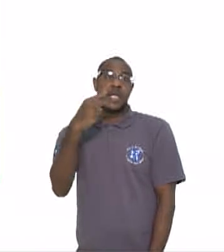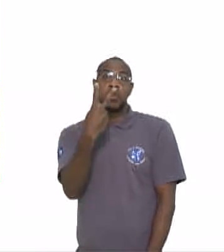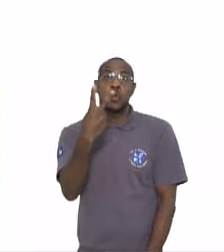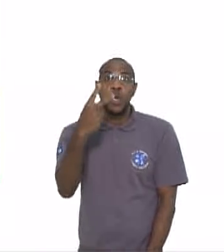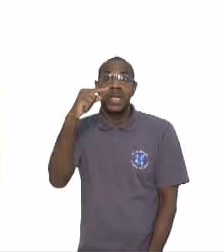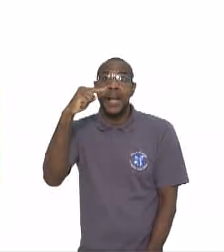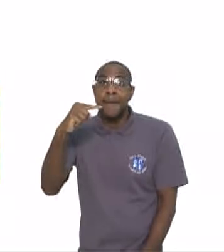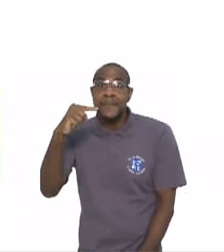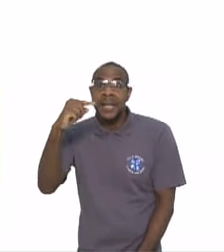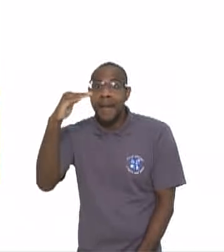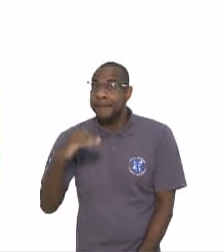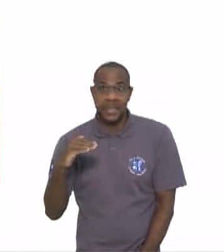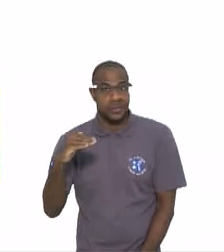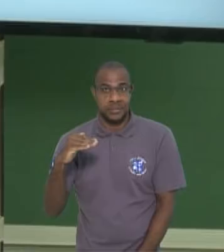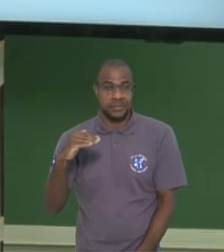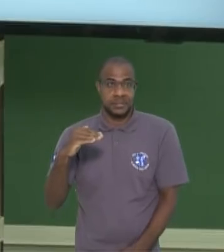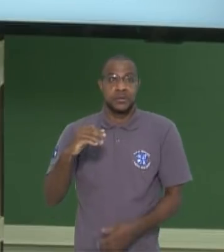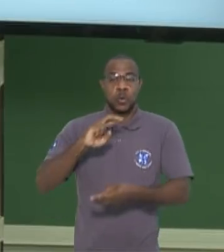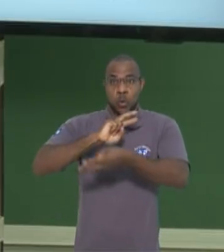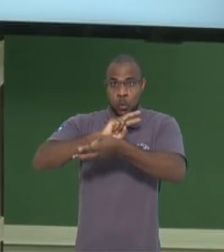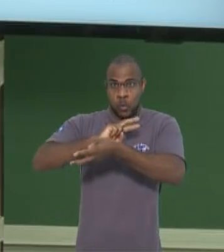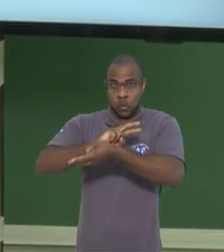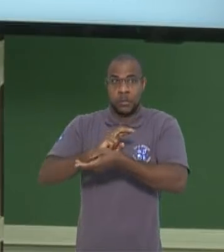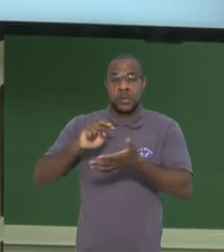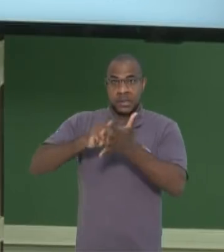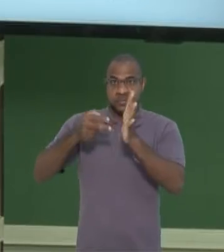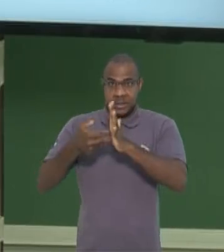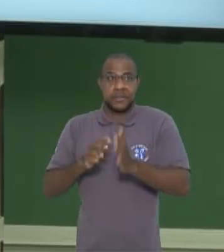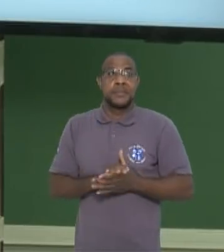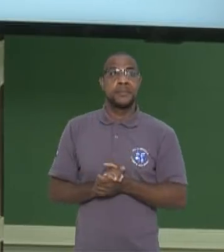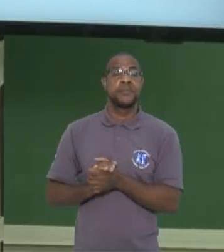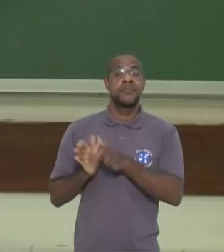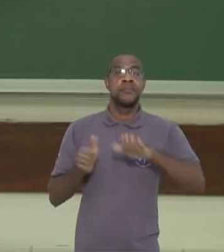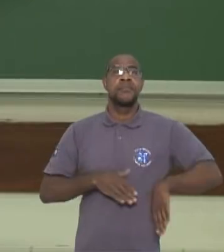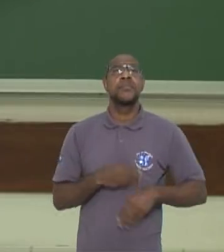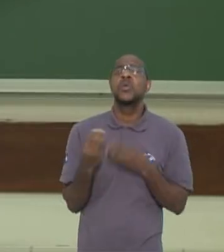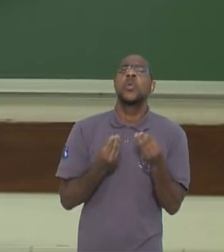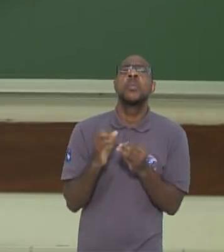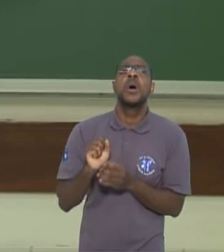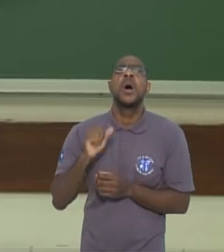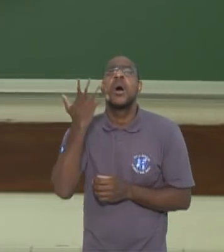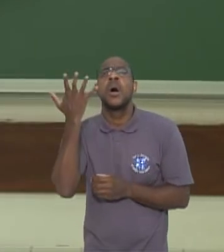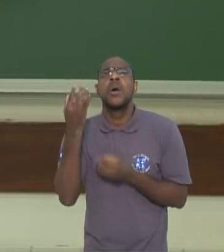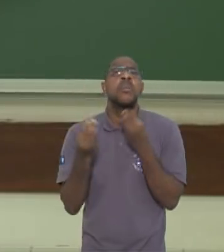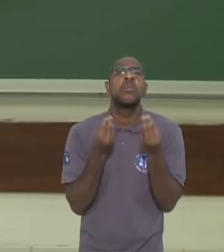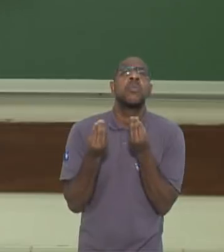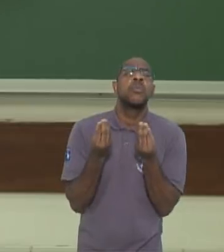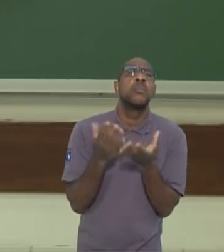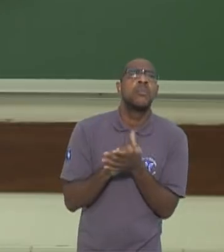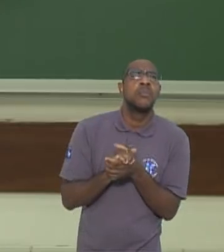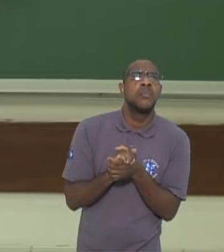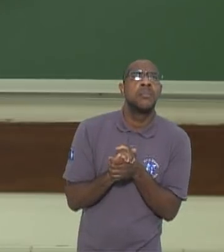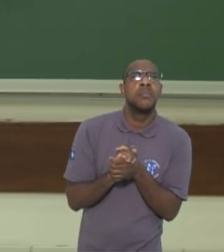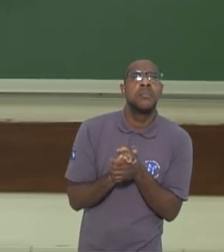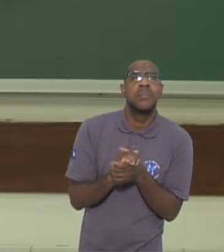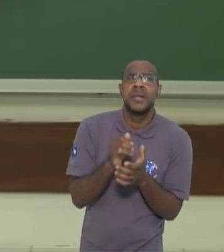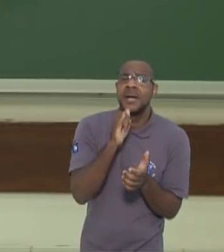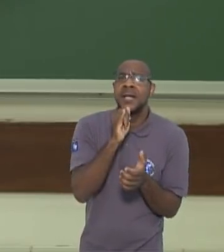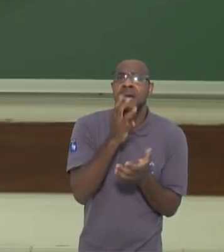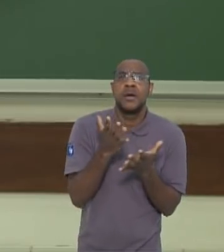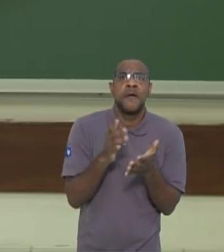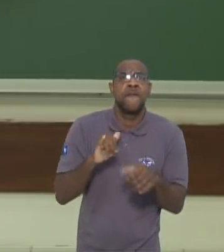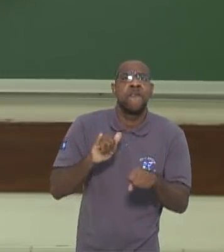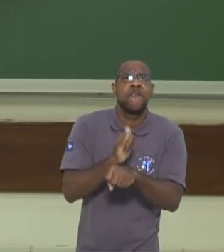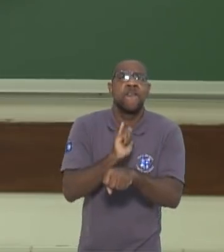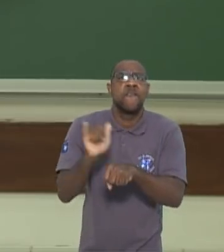são essas mutações que interessam para a gente hoje. Como que elas ocorrem? Né? Por que elas acontecem? Por uma falha,